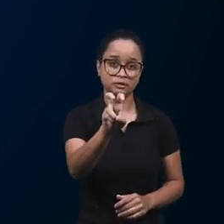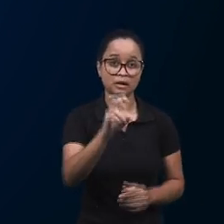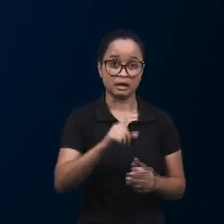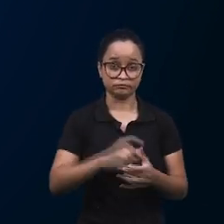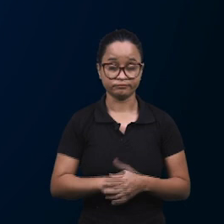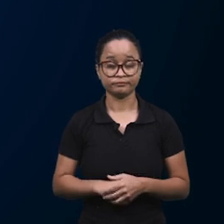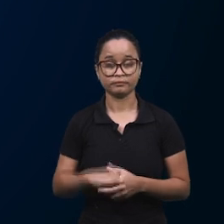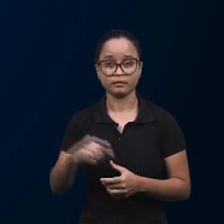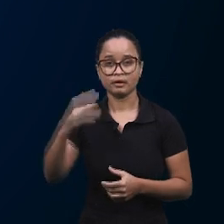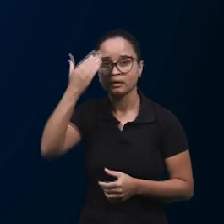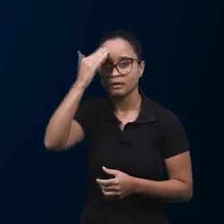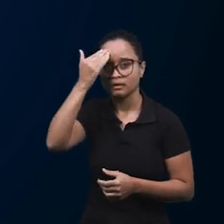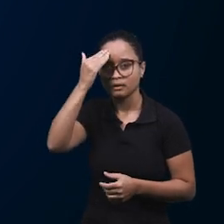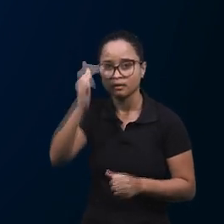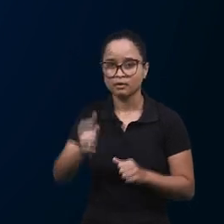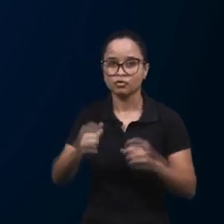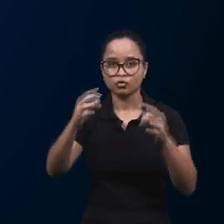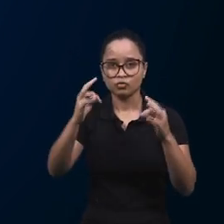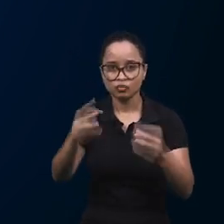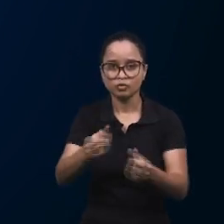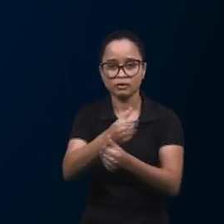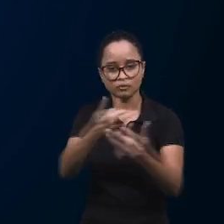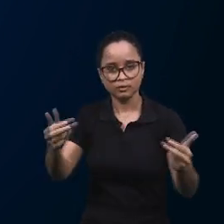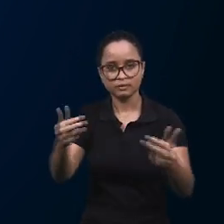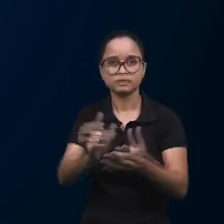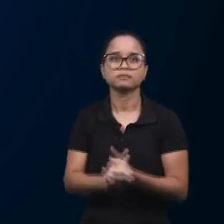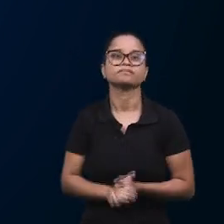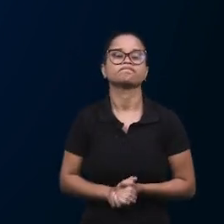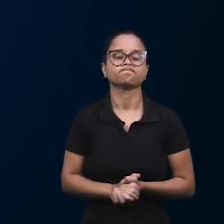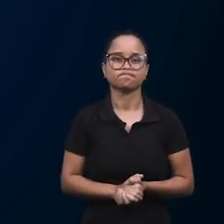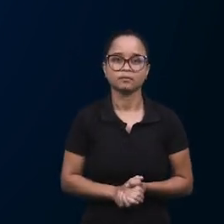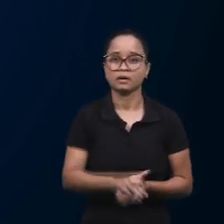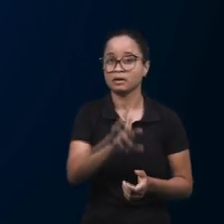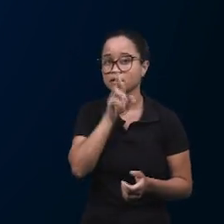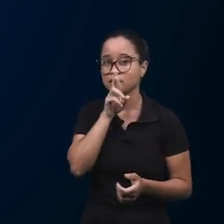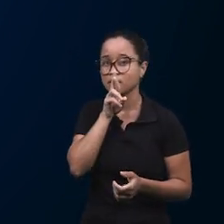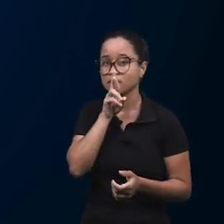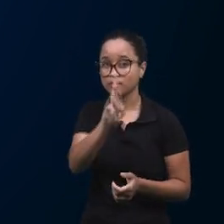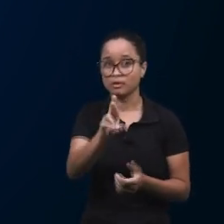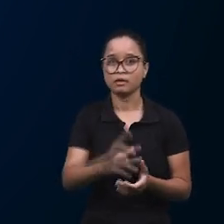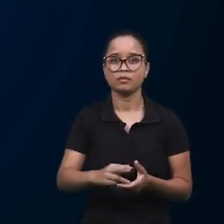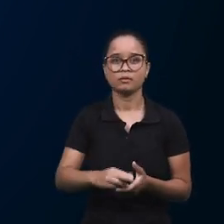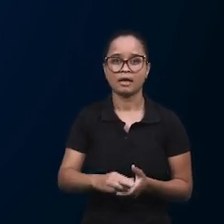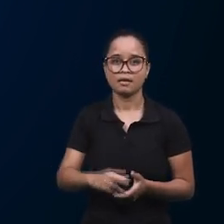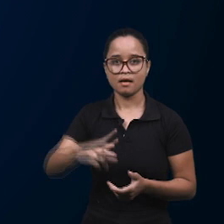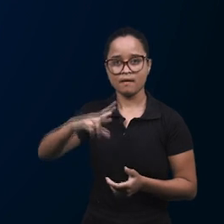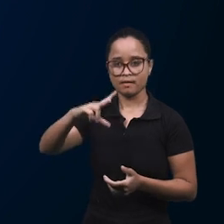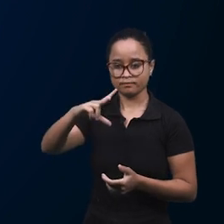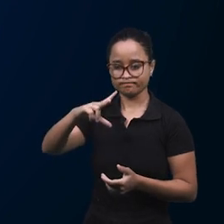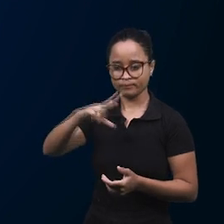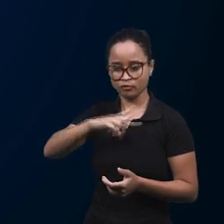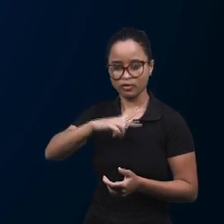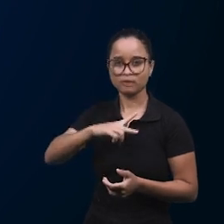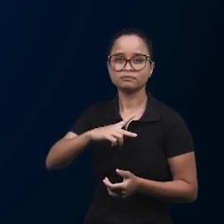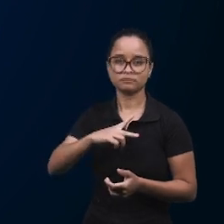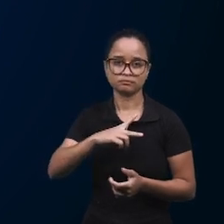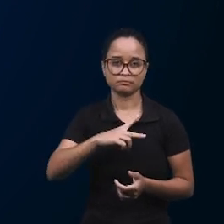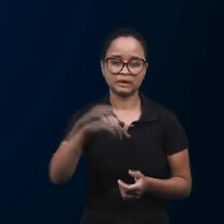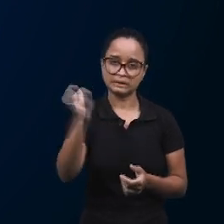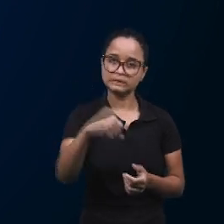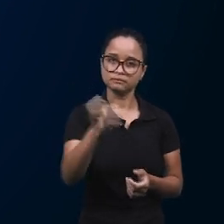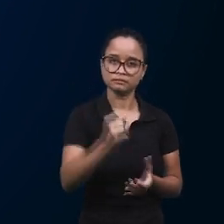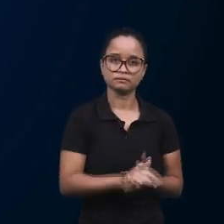que diz: entendestes todas essas coisas? Como resposta pessoal, eu diria que